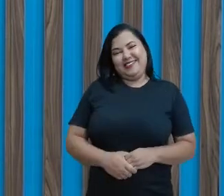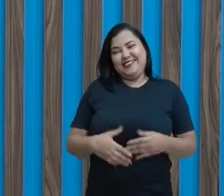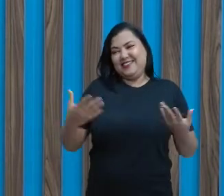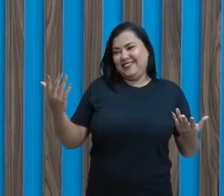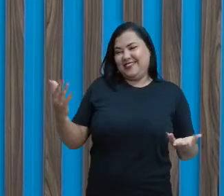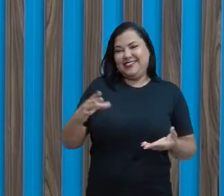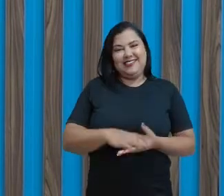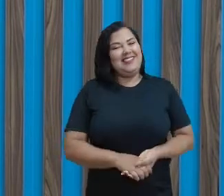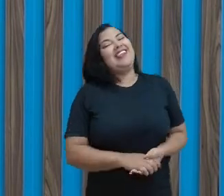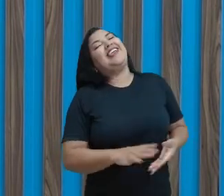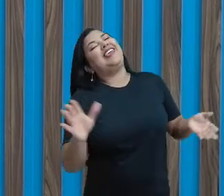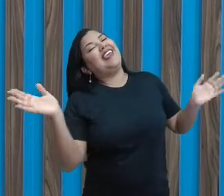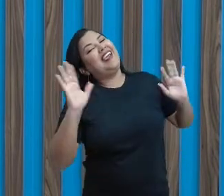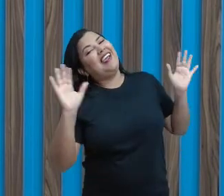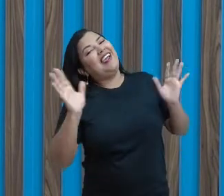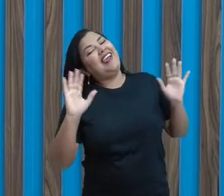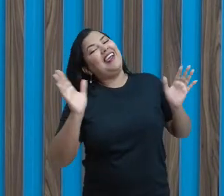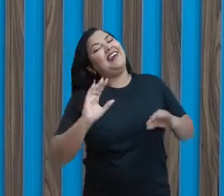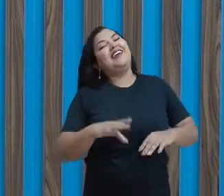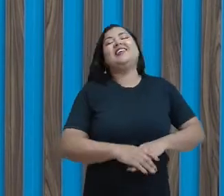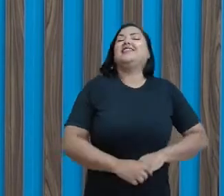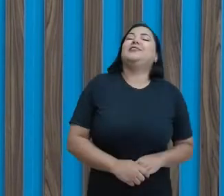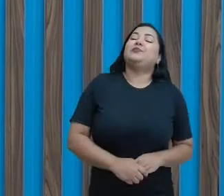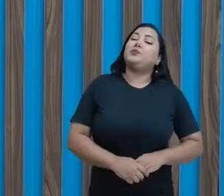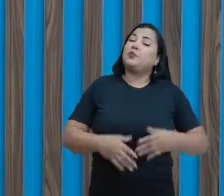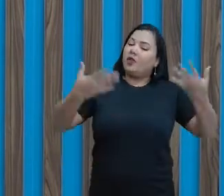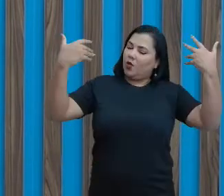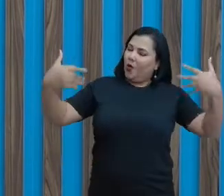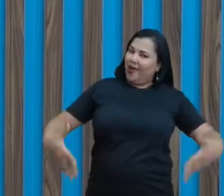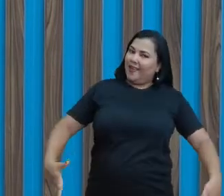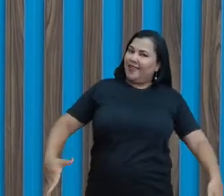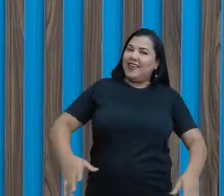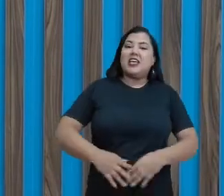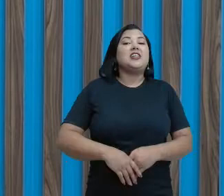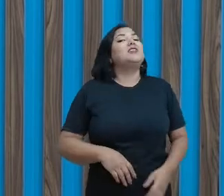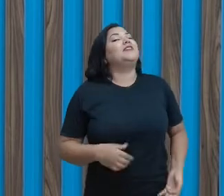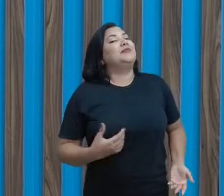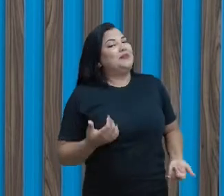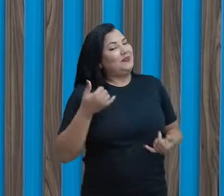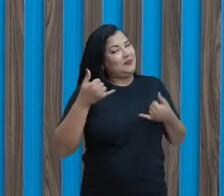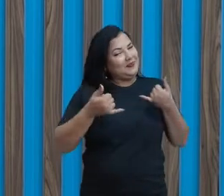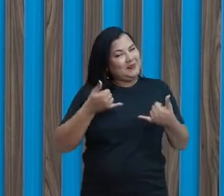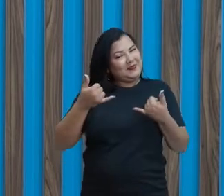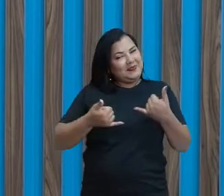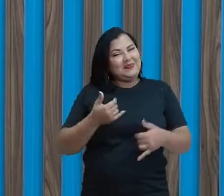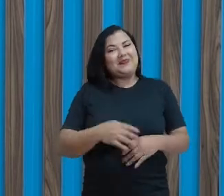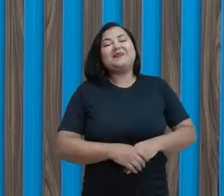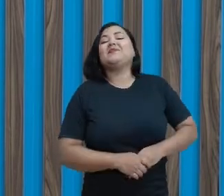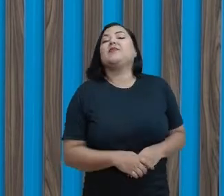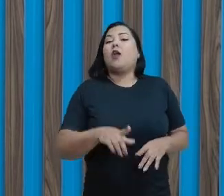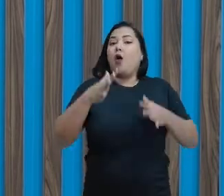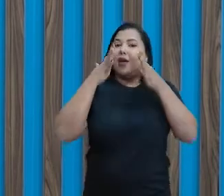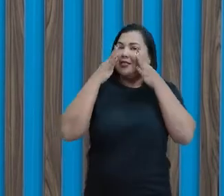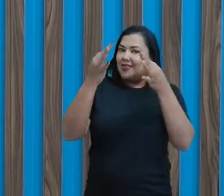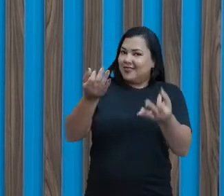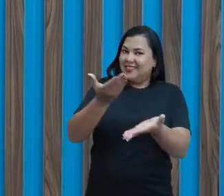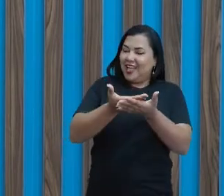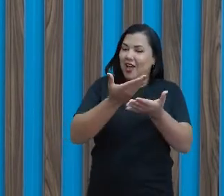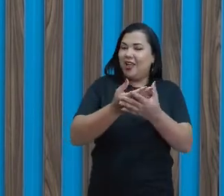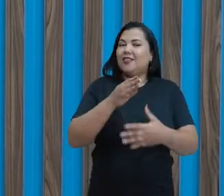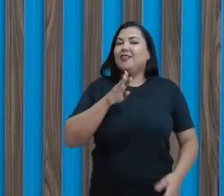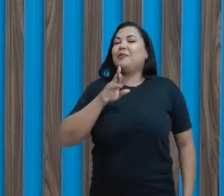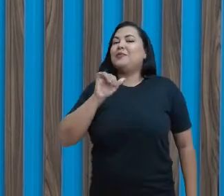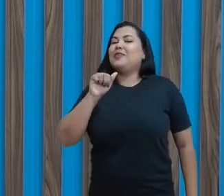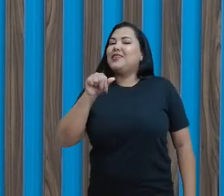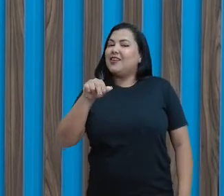professor? Fala, minha benção! Tô na área, viu? Se derrubar é pênalti. Fica ligado na hora de Briane aí,